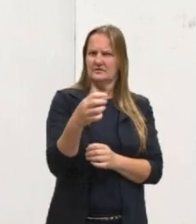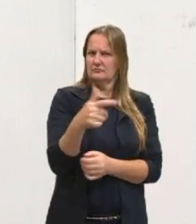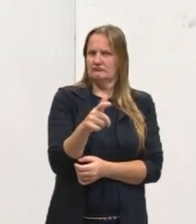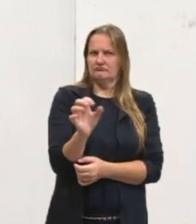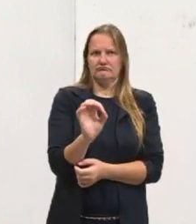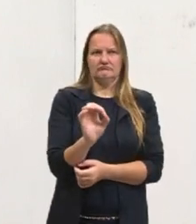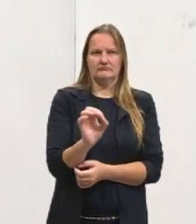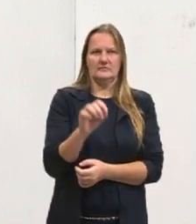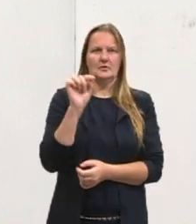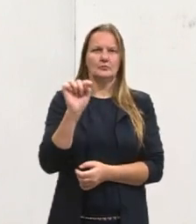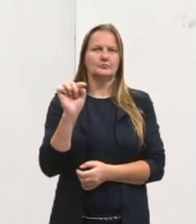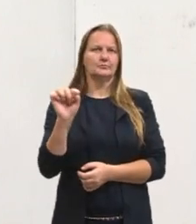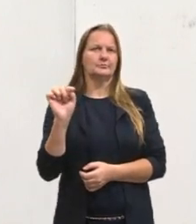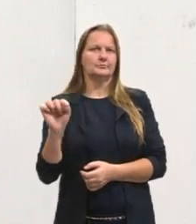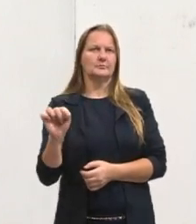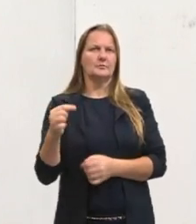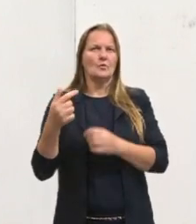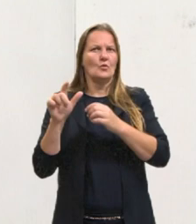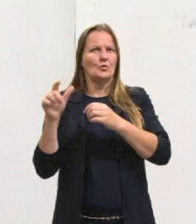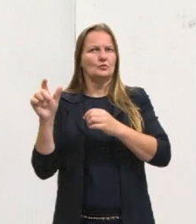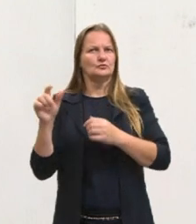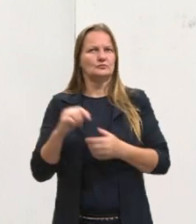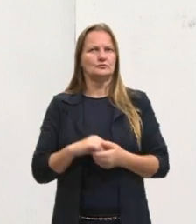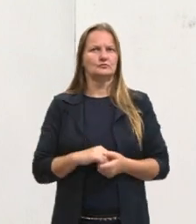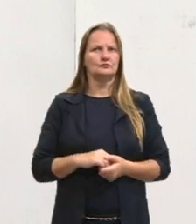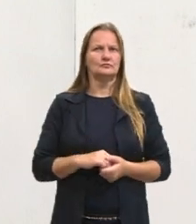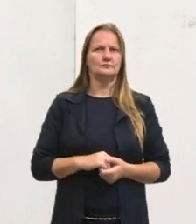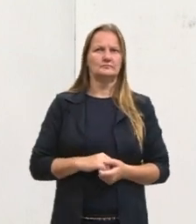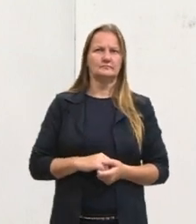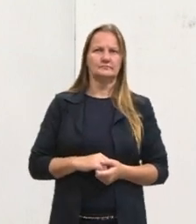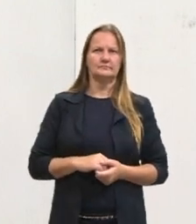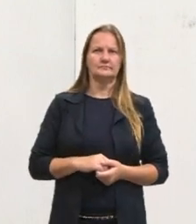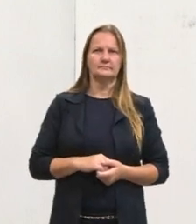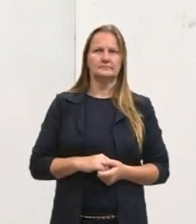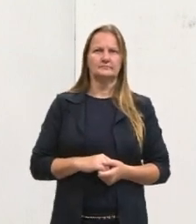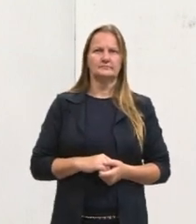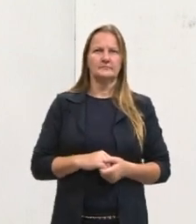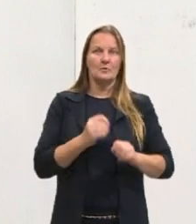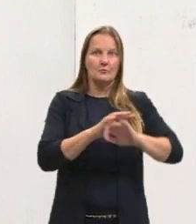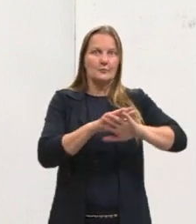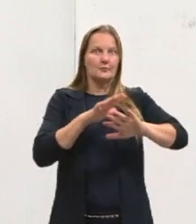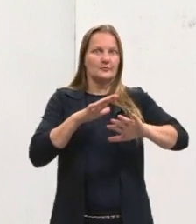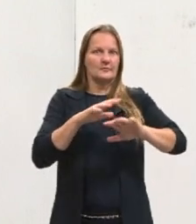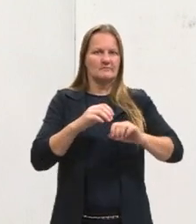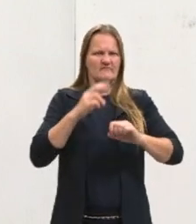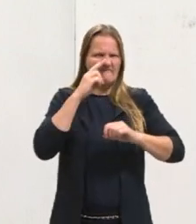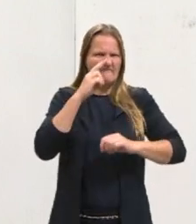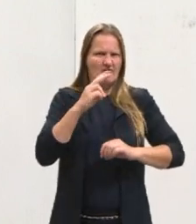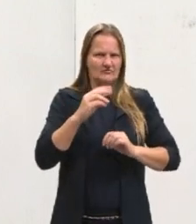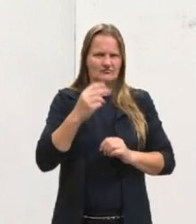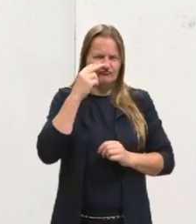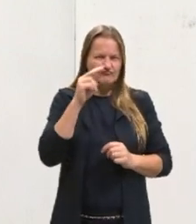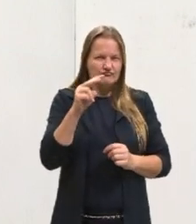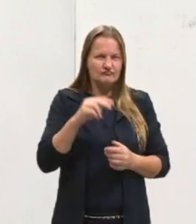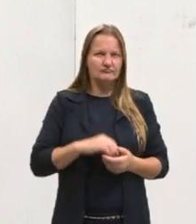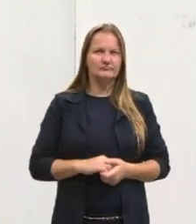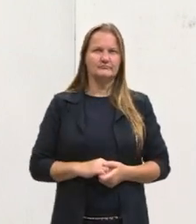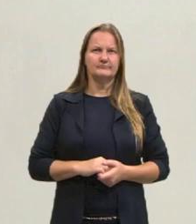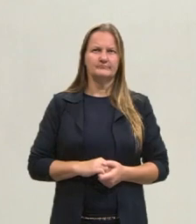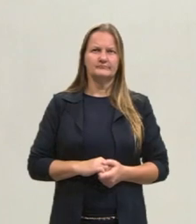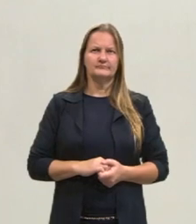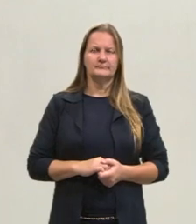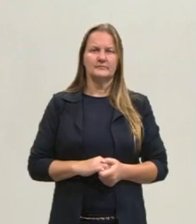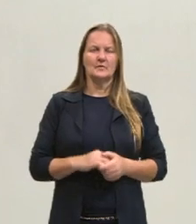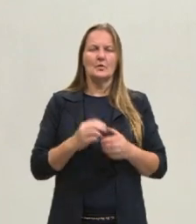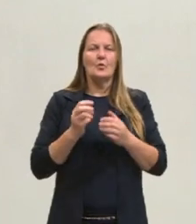pontinhos, essas reticências aqui, até eu vou salientar eles para aparecer bem no vídeo, significa que o